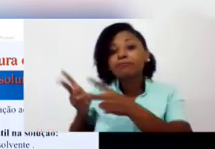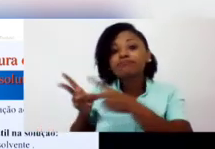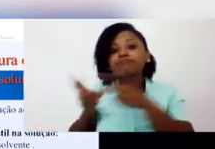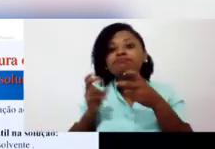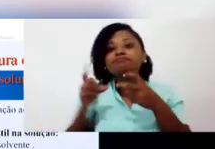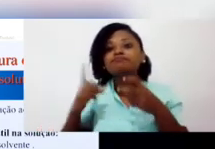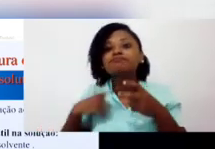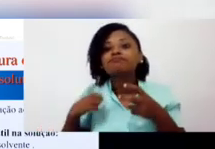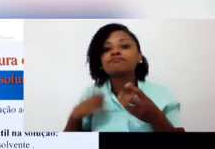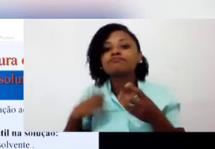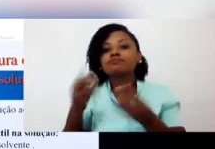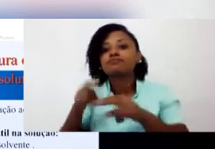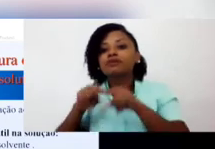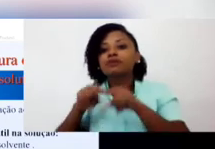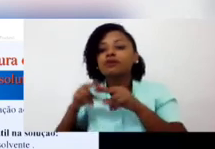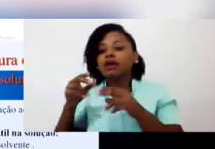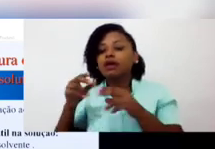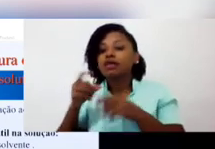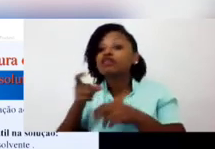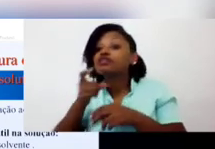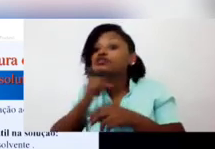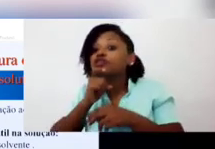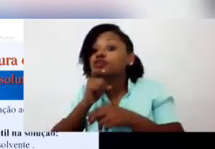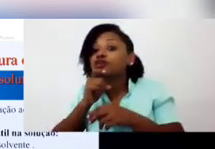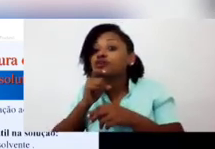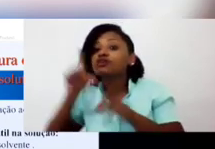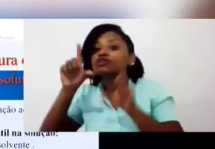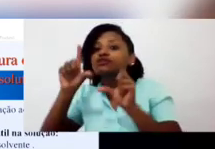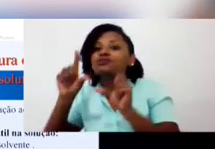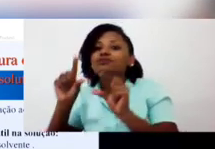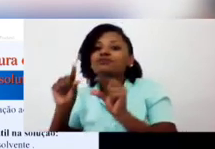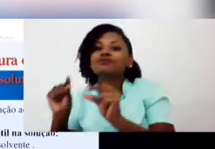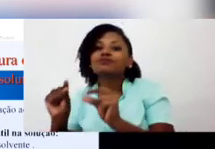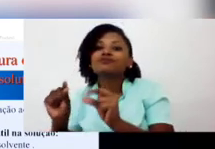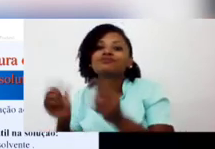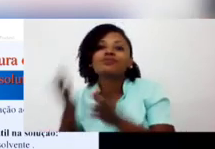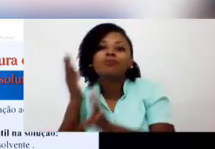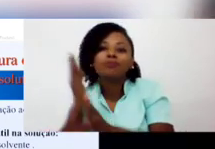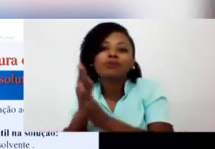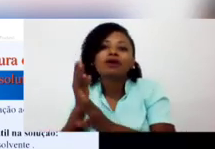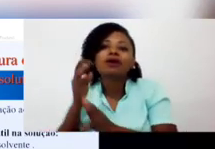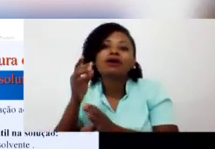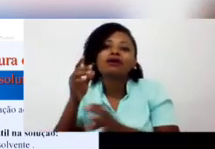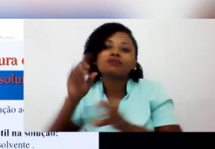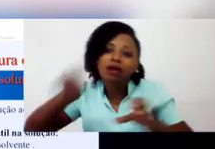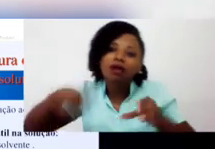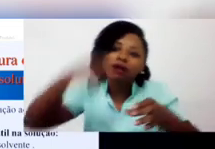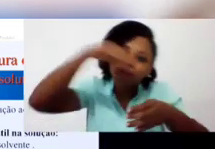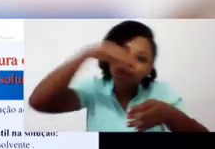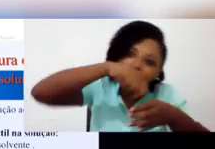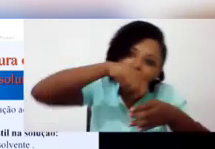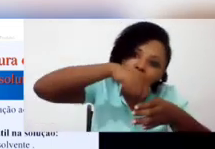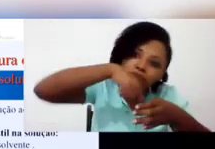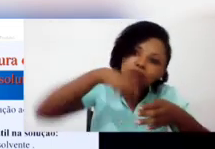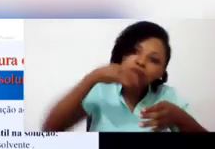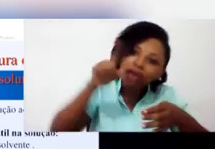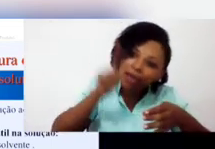A gente percebeu que houve, né, uma diminuição da temperatura de congelamento na medida que se coloca um